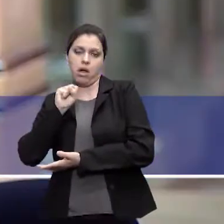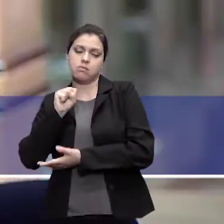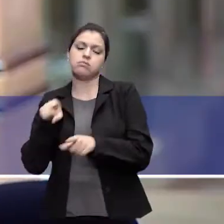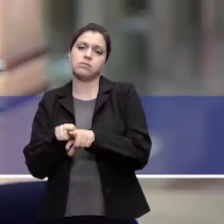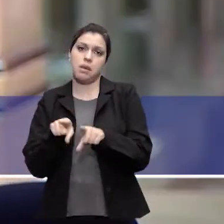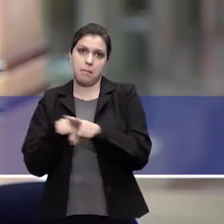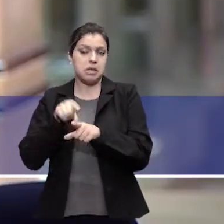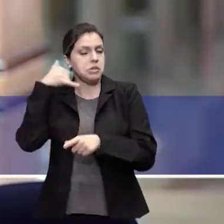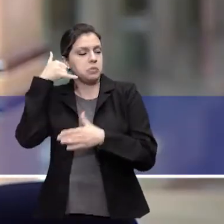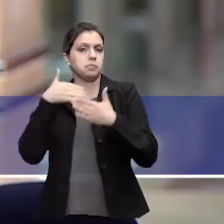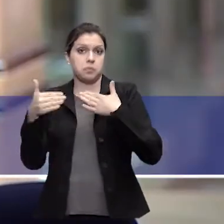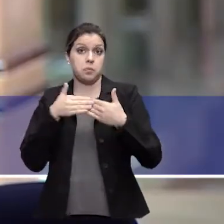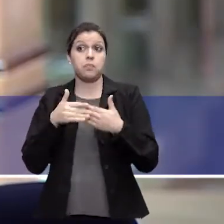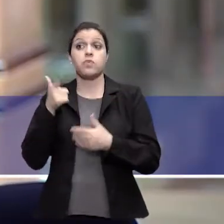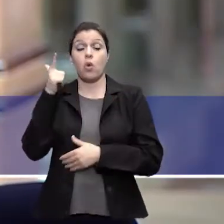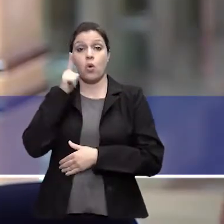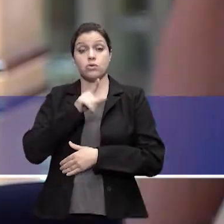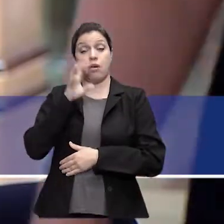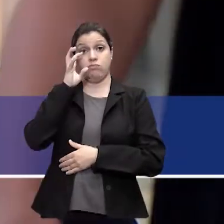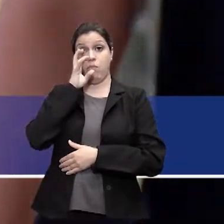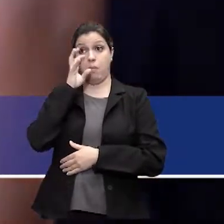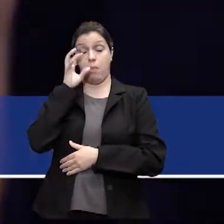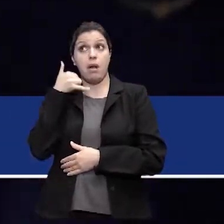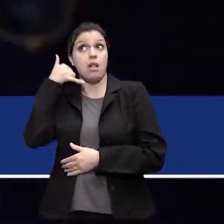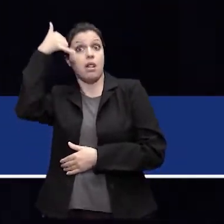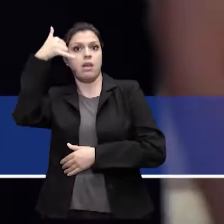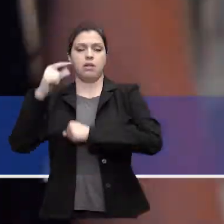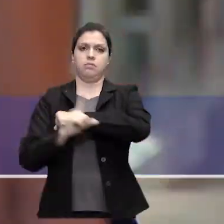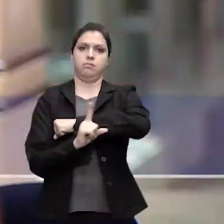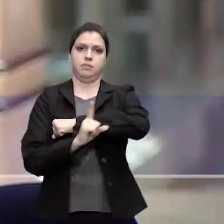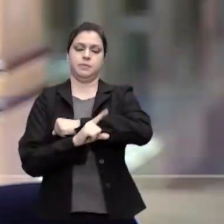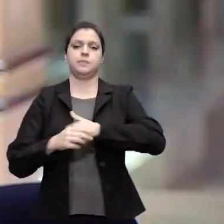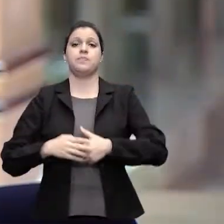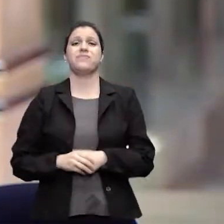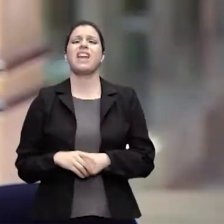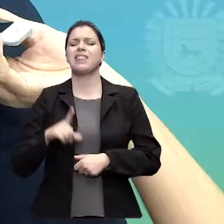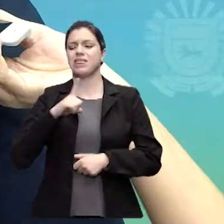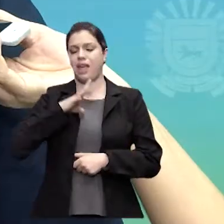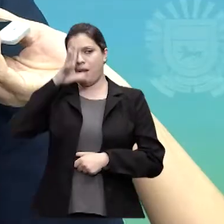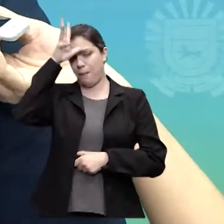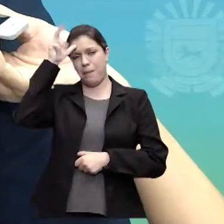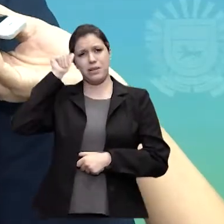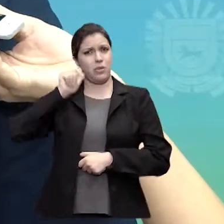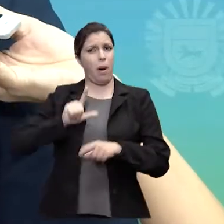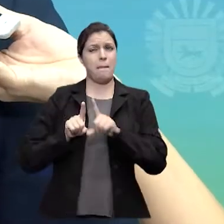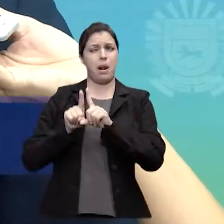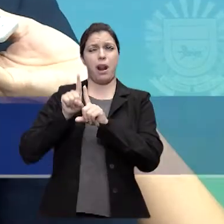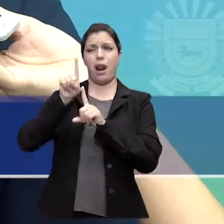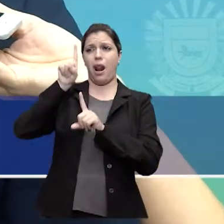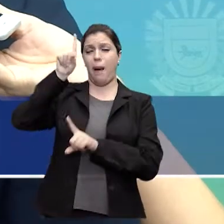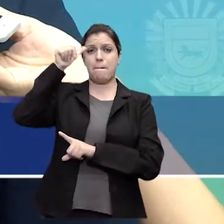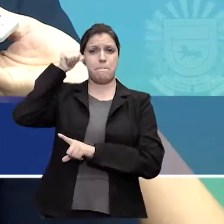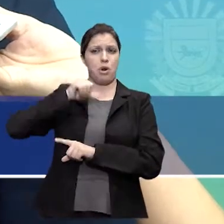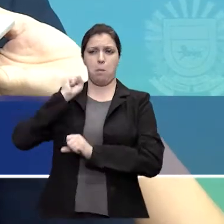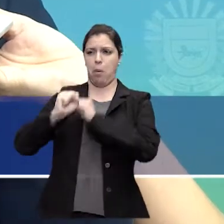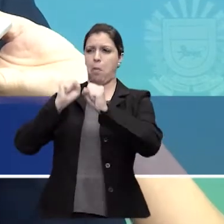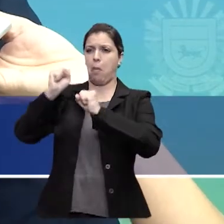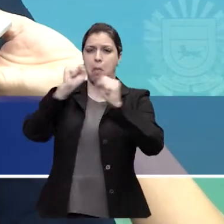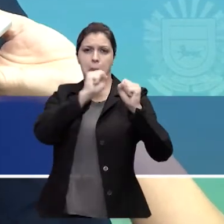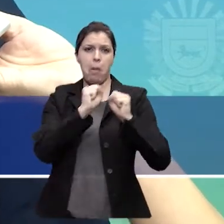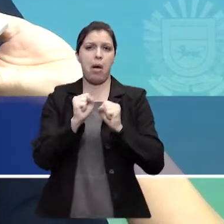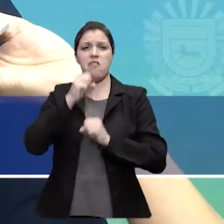ou iOS, sendo esse acompanhado por uma central de atendimento. O Mato Grosso do Sul tem um índice altíssimo